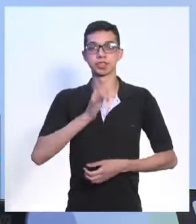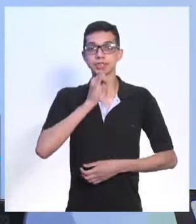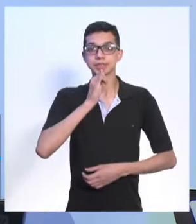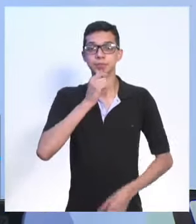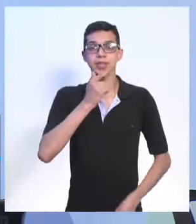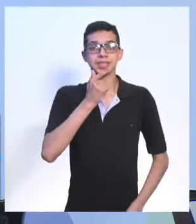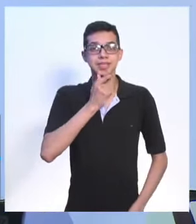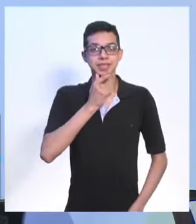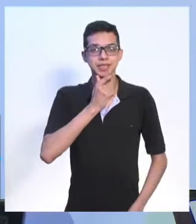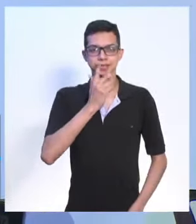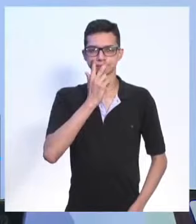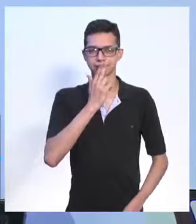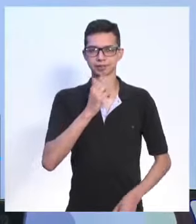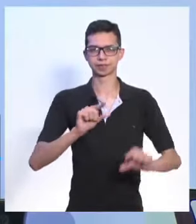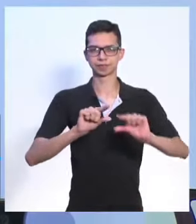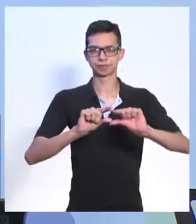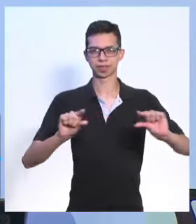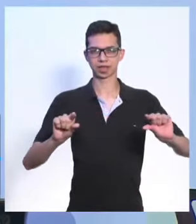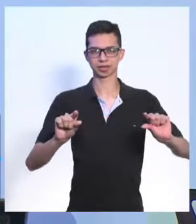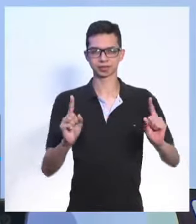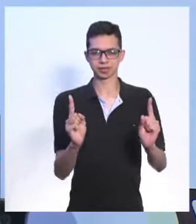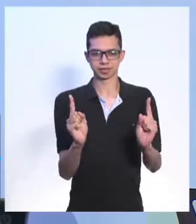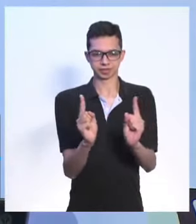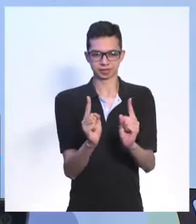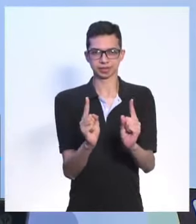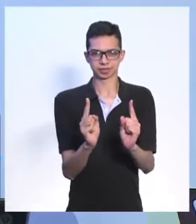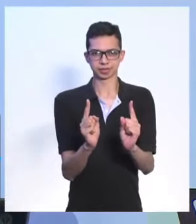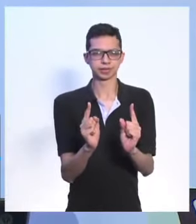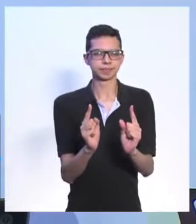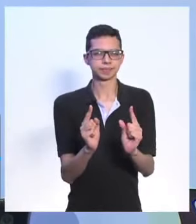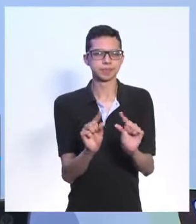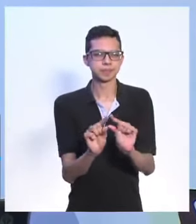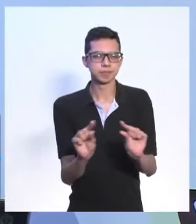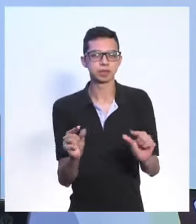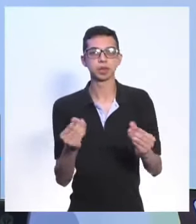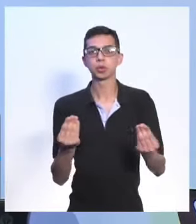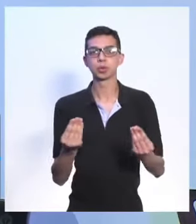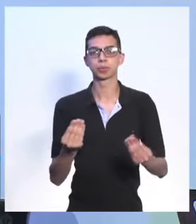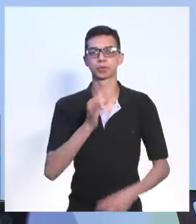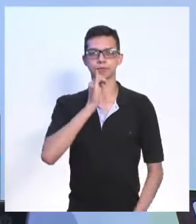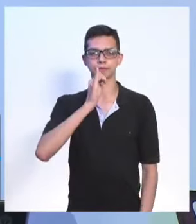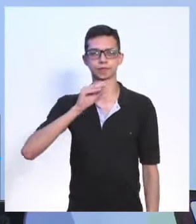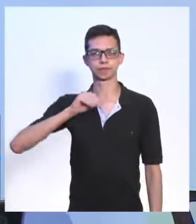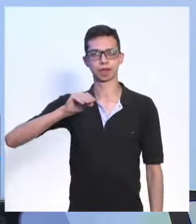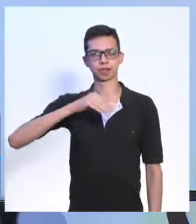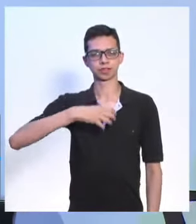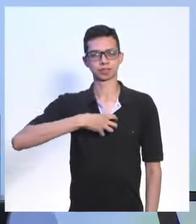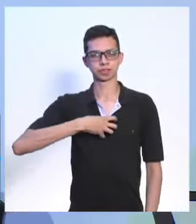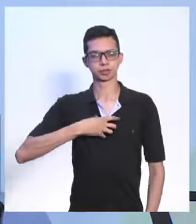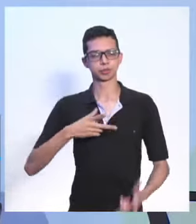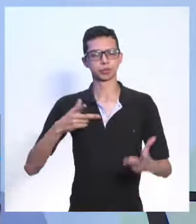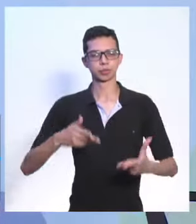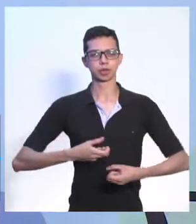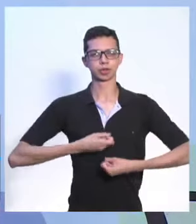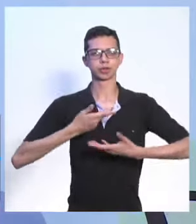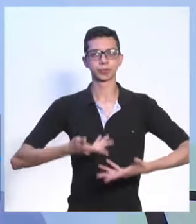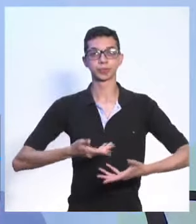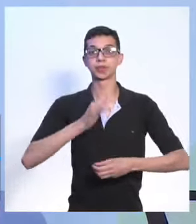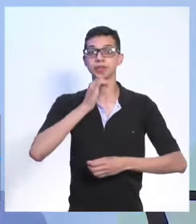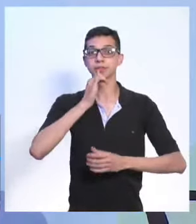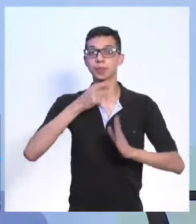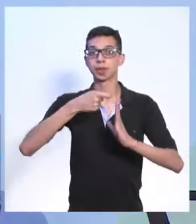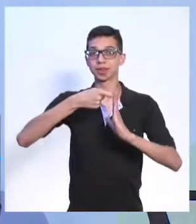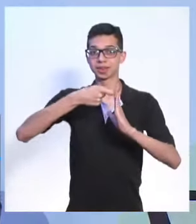e ela vai representar a maneira como a gente fala, né, Ed? Então, é uma representação da fala. Quando eu estou num texto